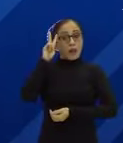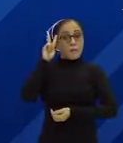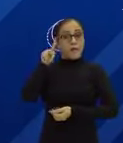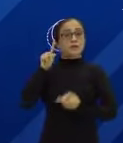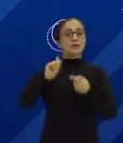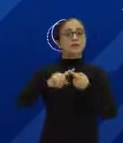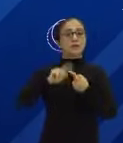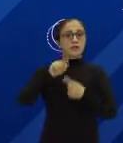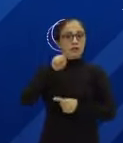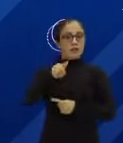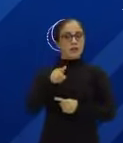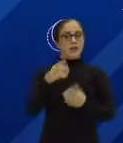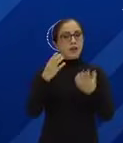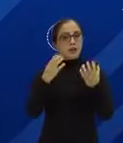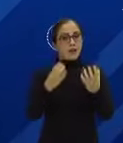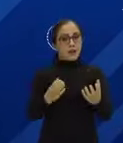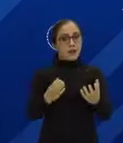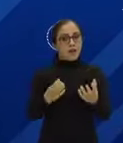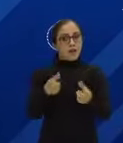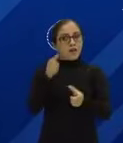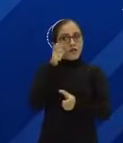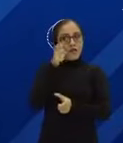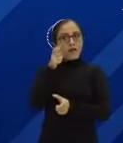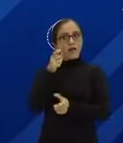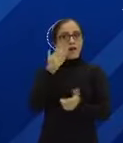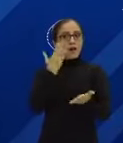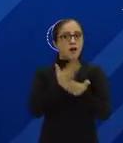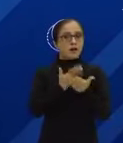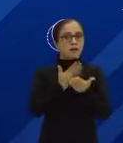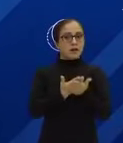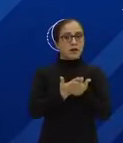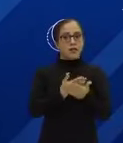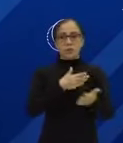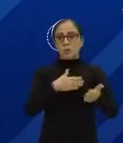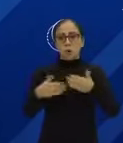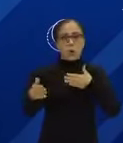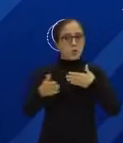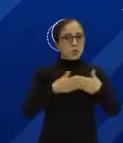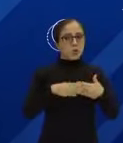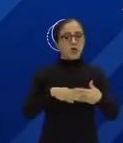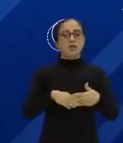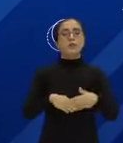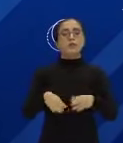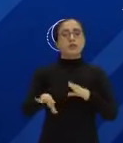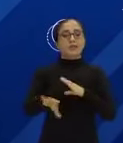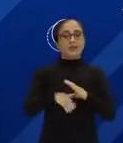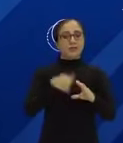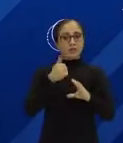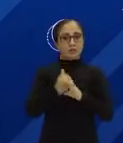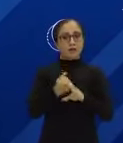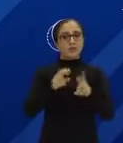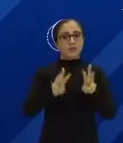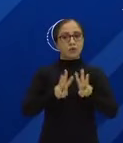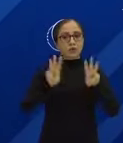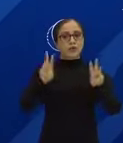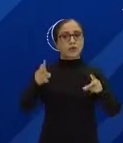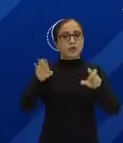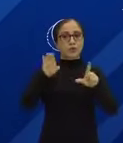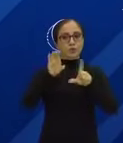que se você quiser assistir qualquer uma das aulas, você pode ir no Portal Cultura,